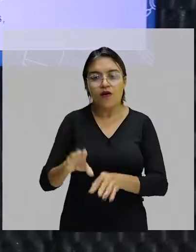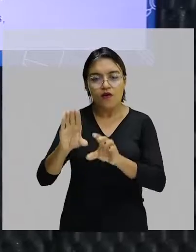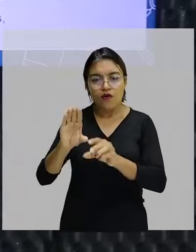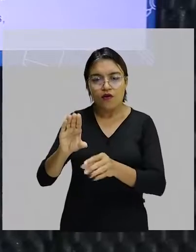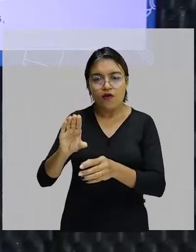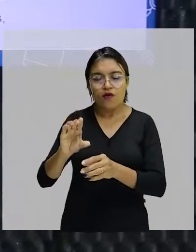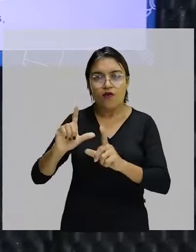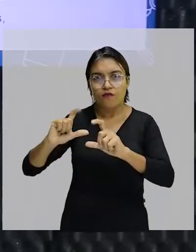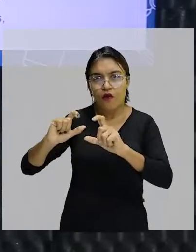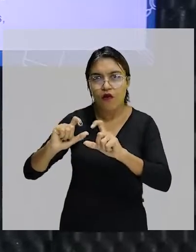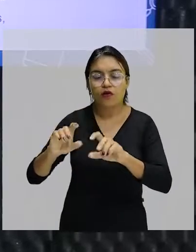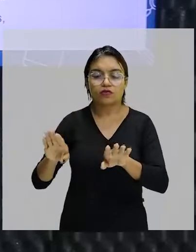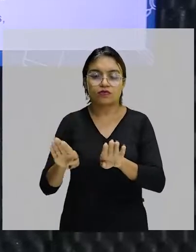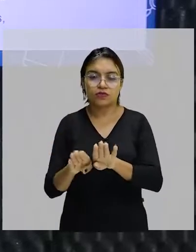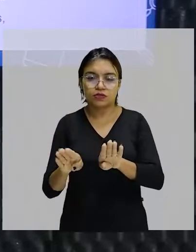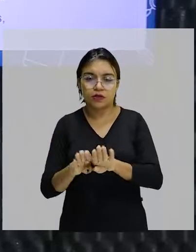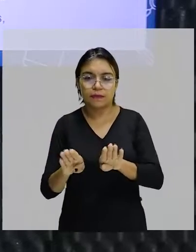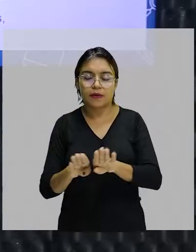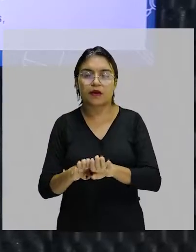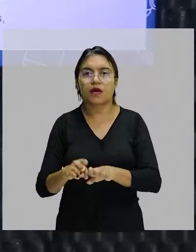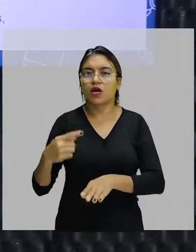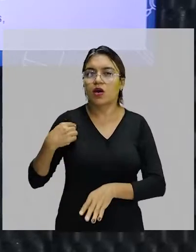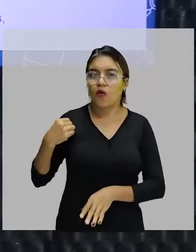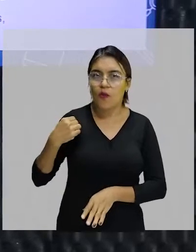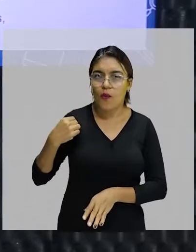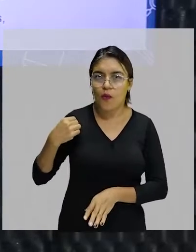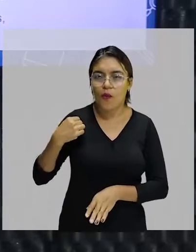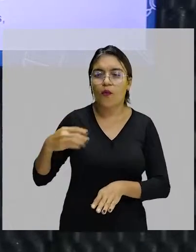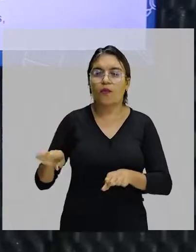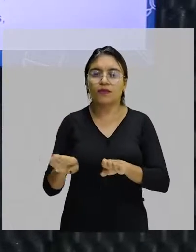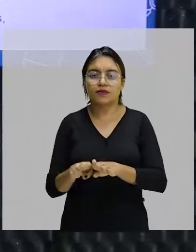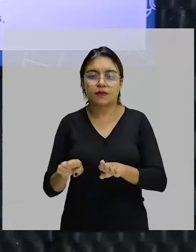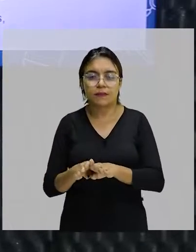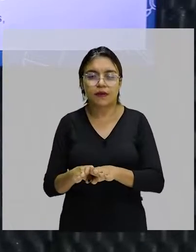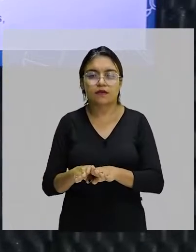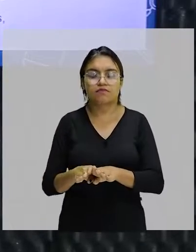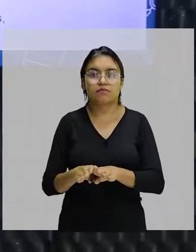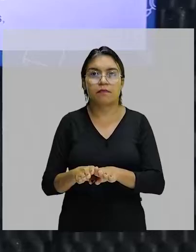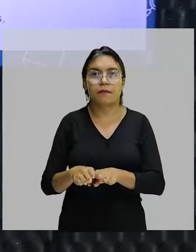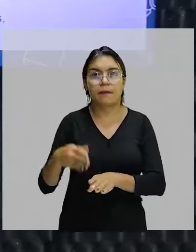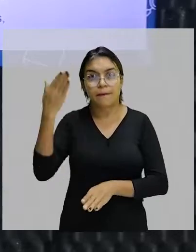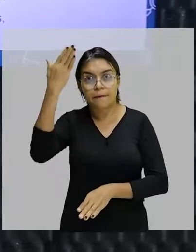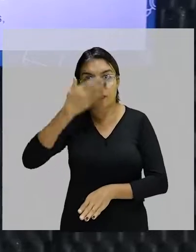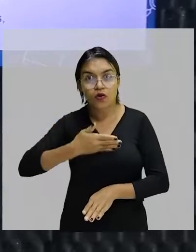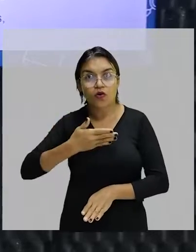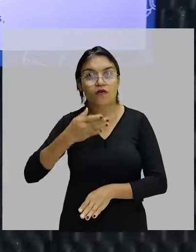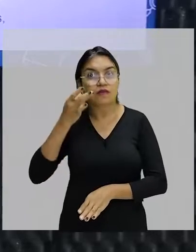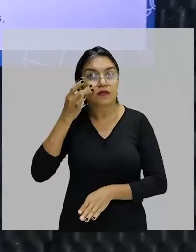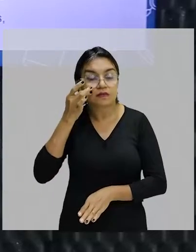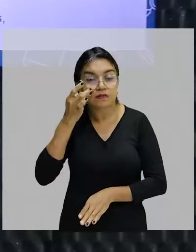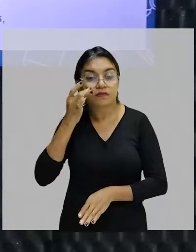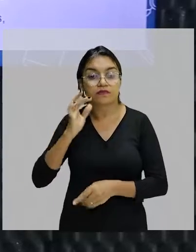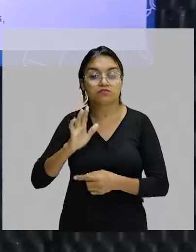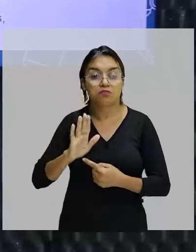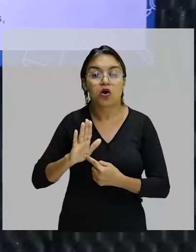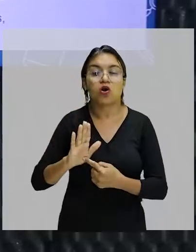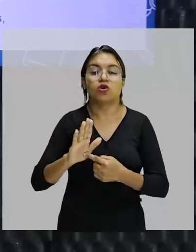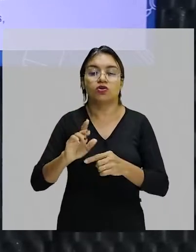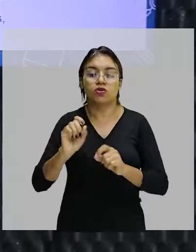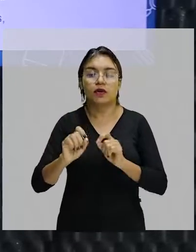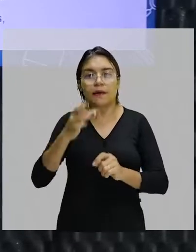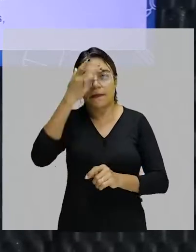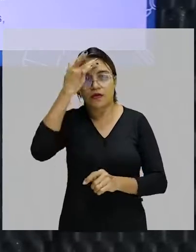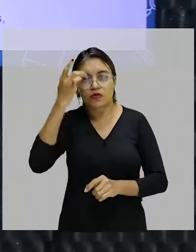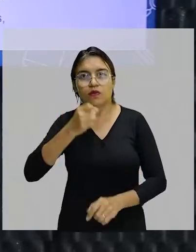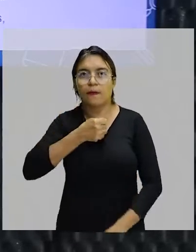às vestimentas, às roupas, além de testemunhos de pessoas com as quais foram feitas